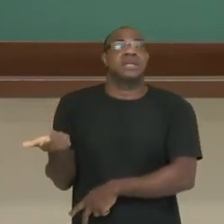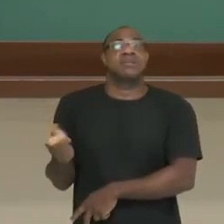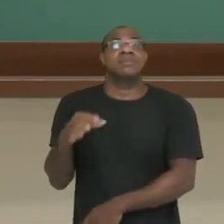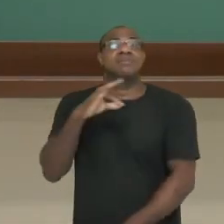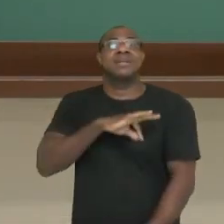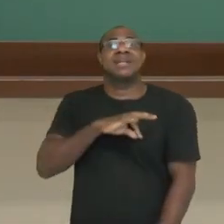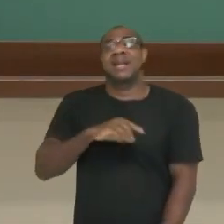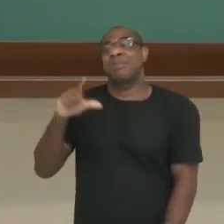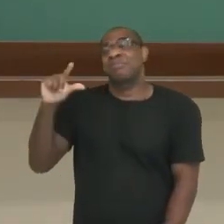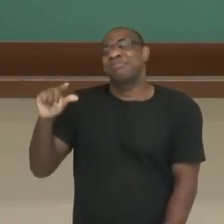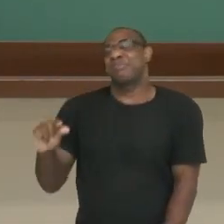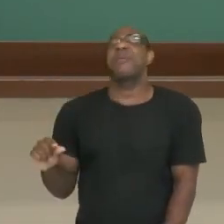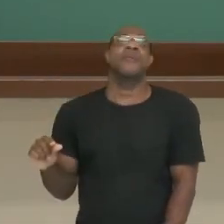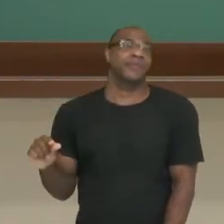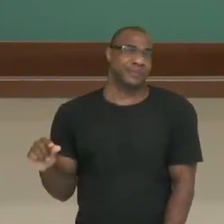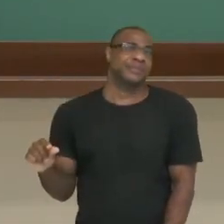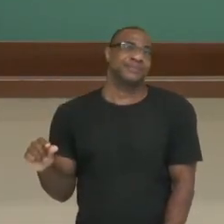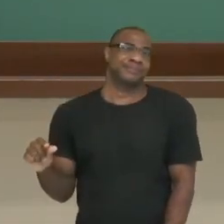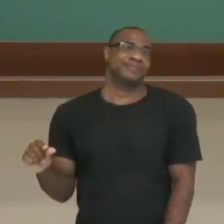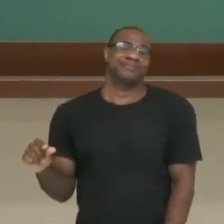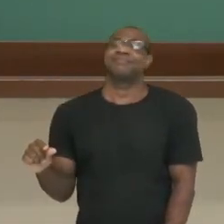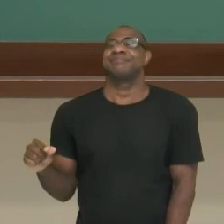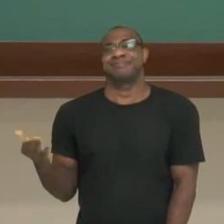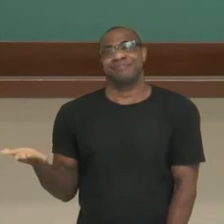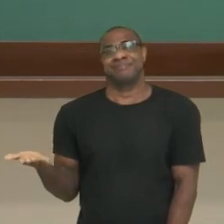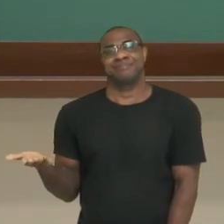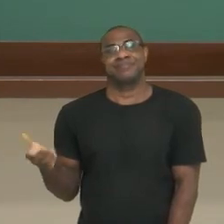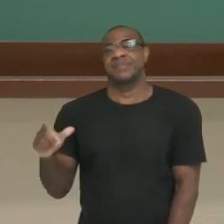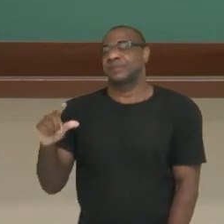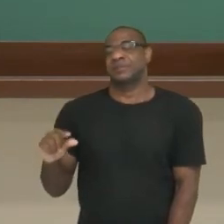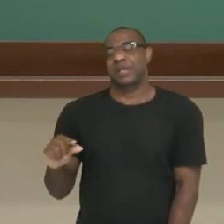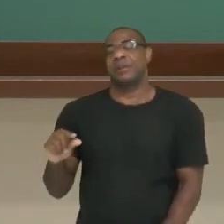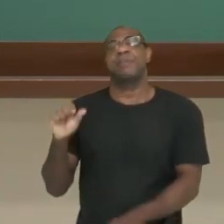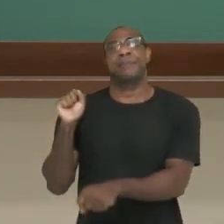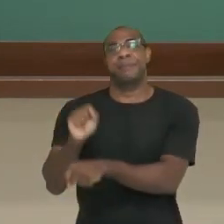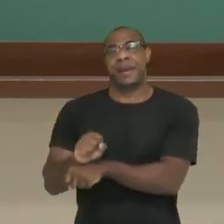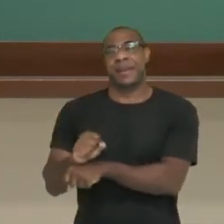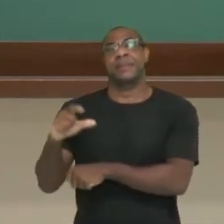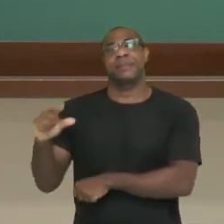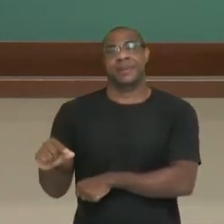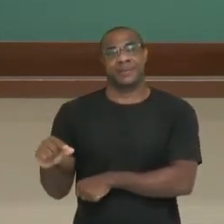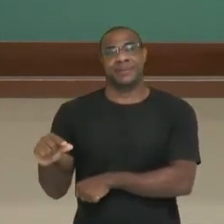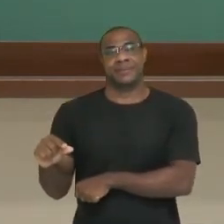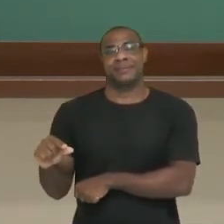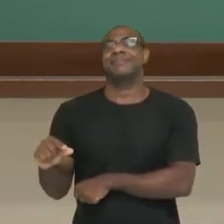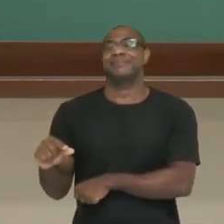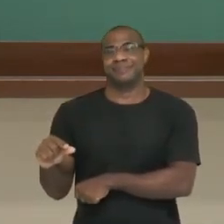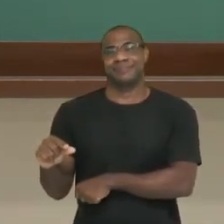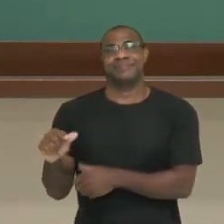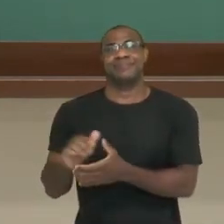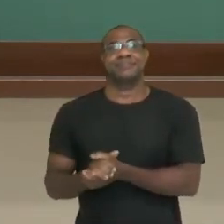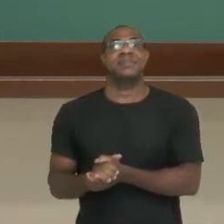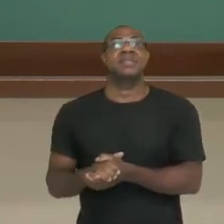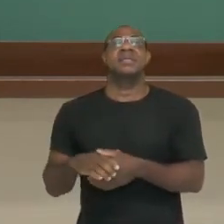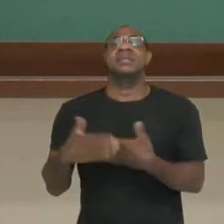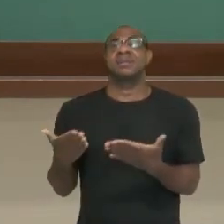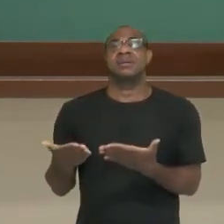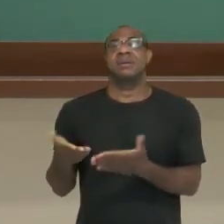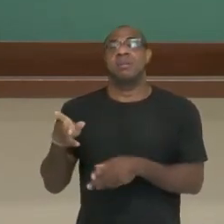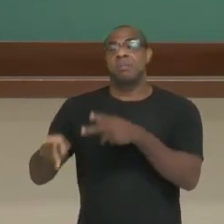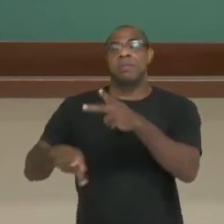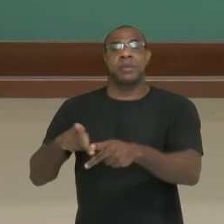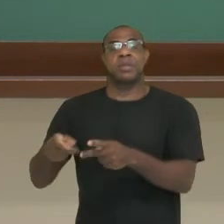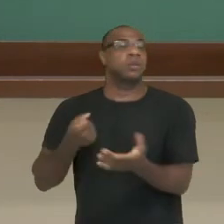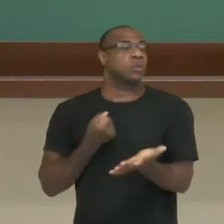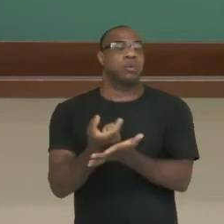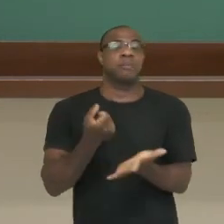renda tão alta continuadamente. Os salários estavam baixos, comprimidos, cresceu muito pouco, então a população tinha